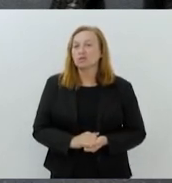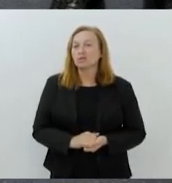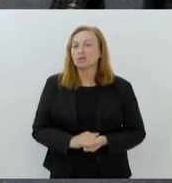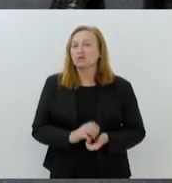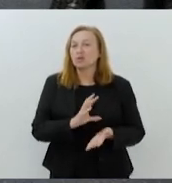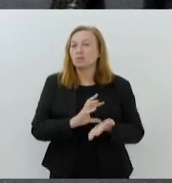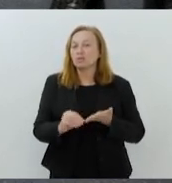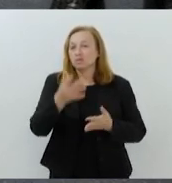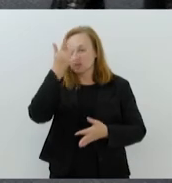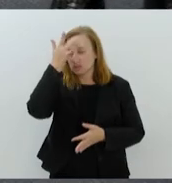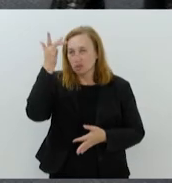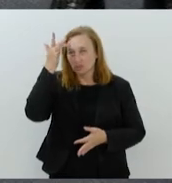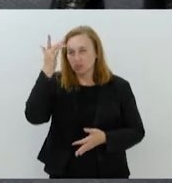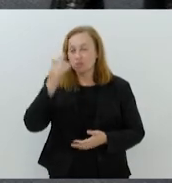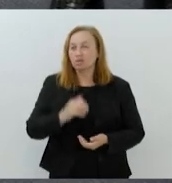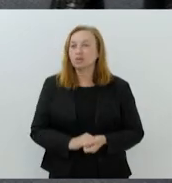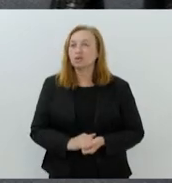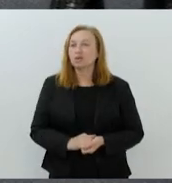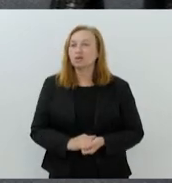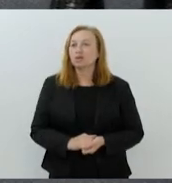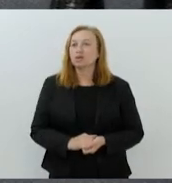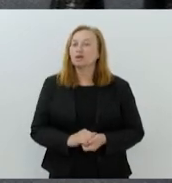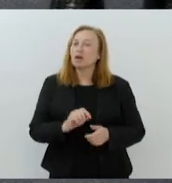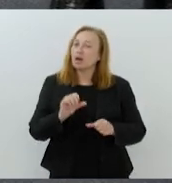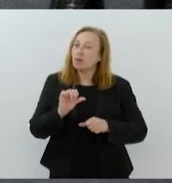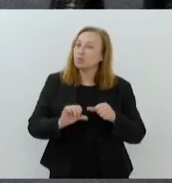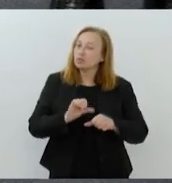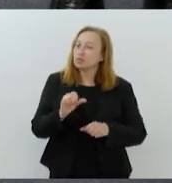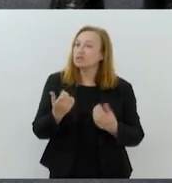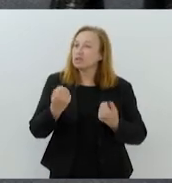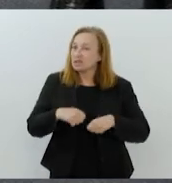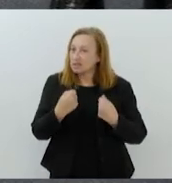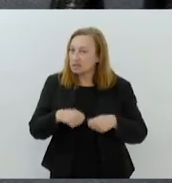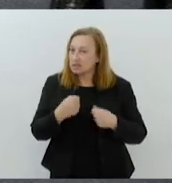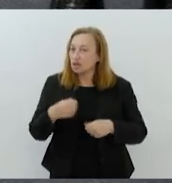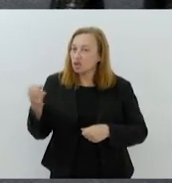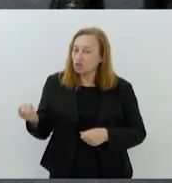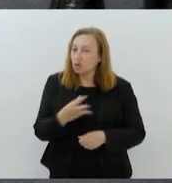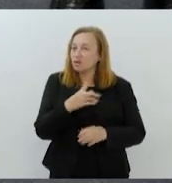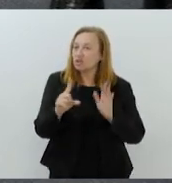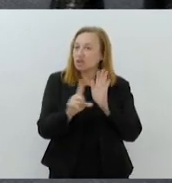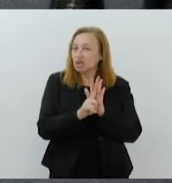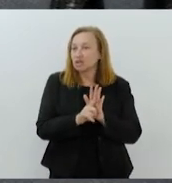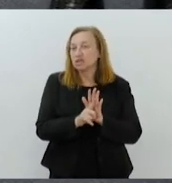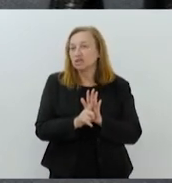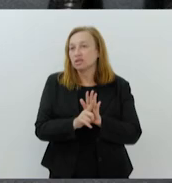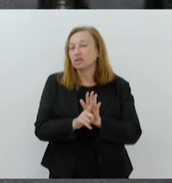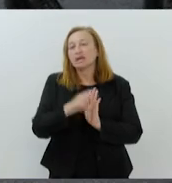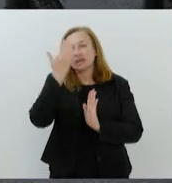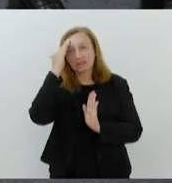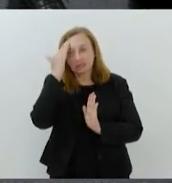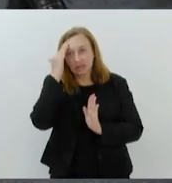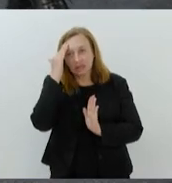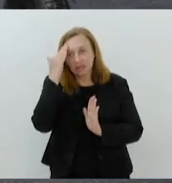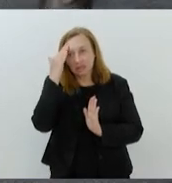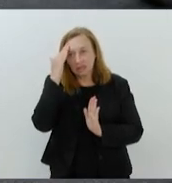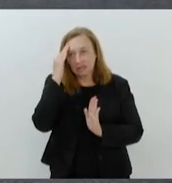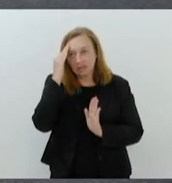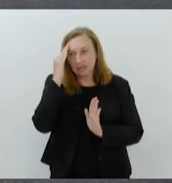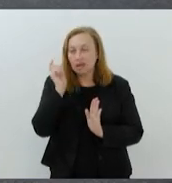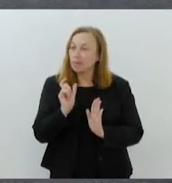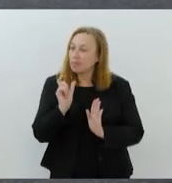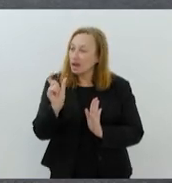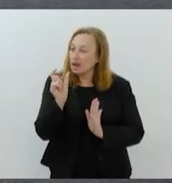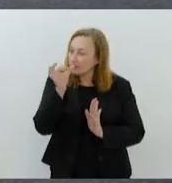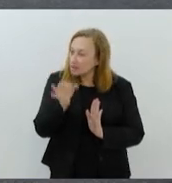de saúde mental da mudança da termologia e da necessidade que novas legislações compreendam essa que é a termologia